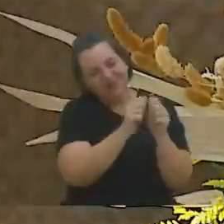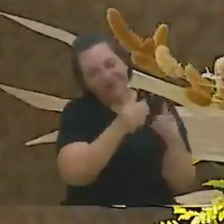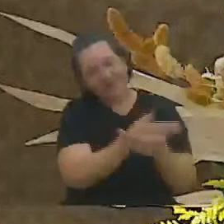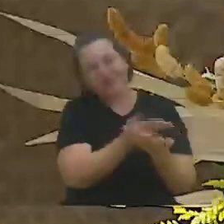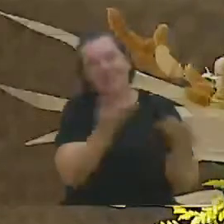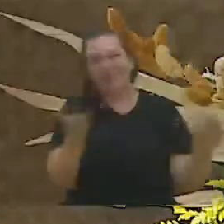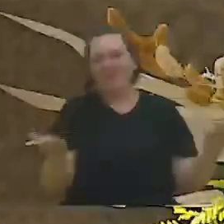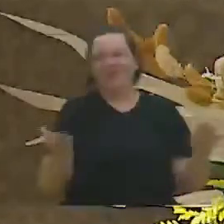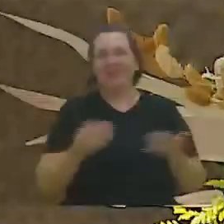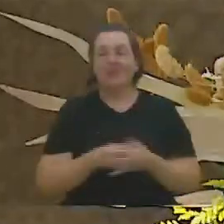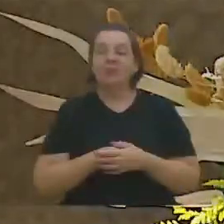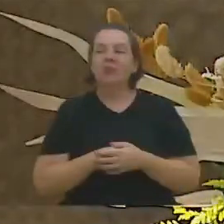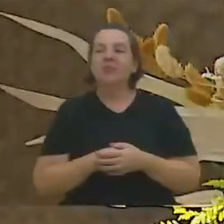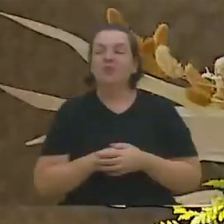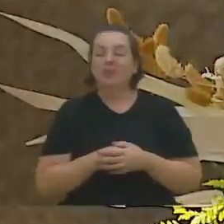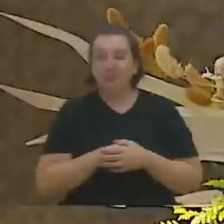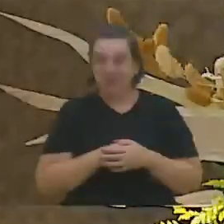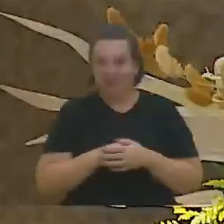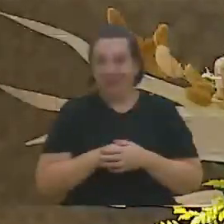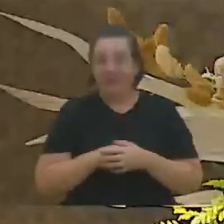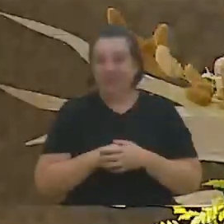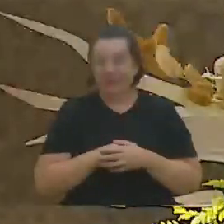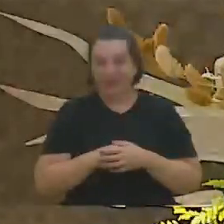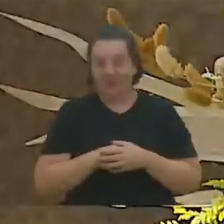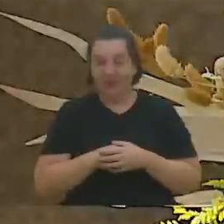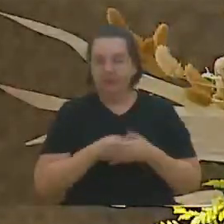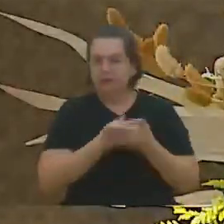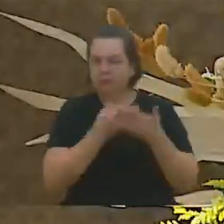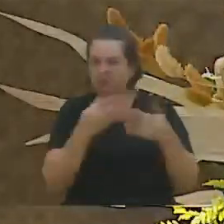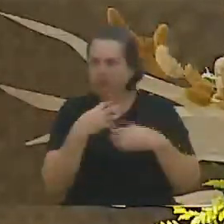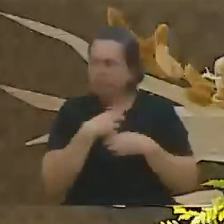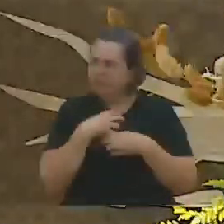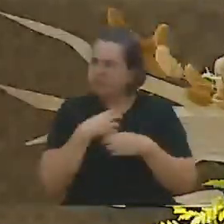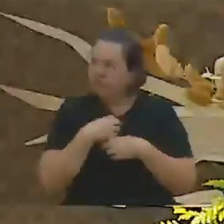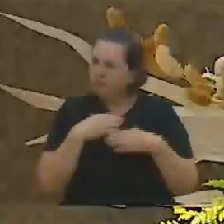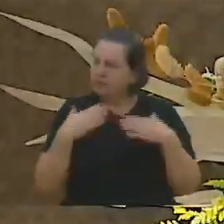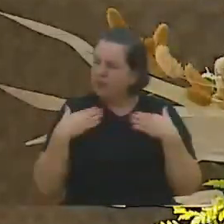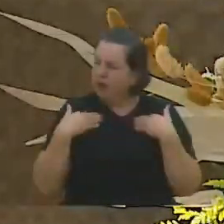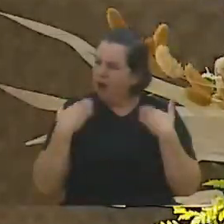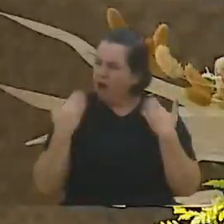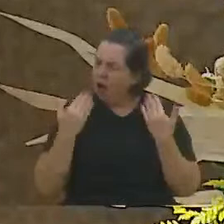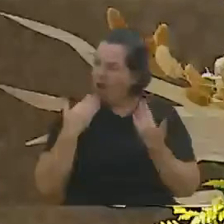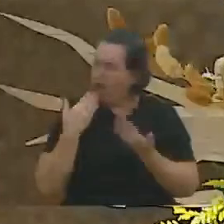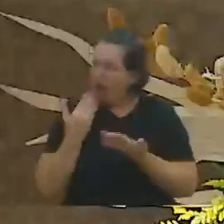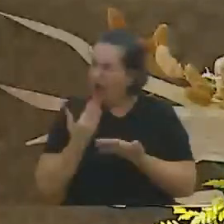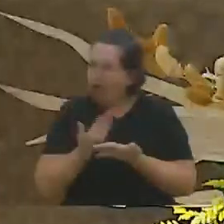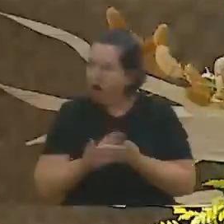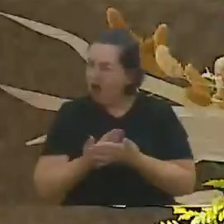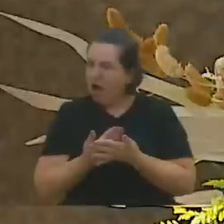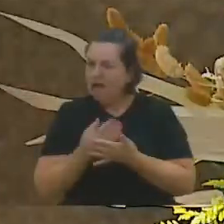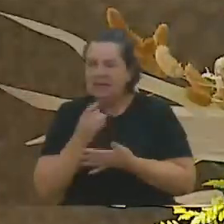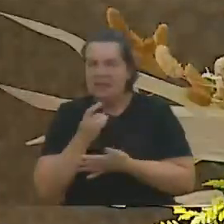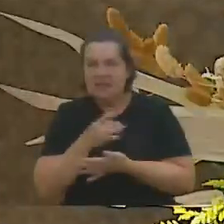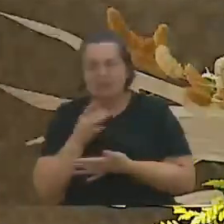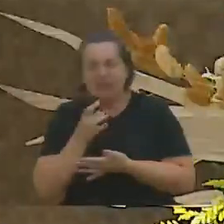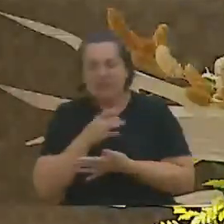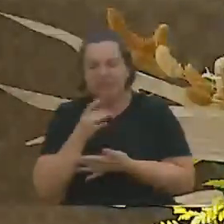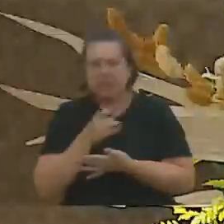esteja convosco. Eles ficaram assustados, cheios de